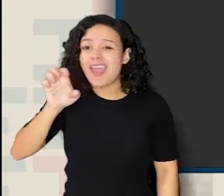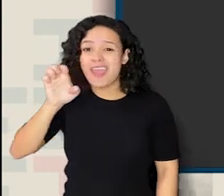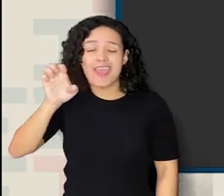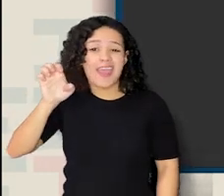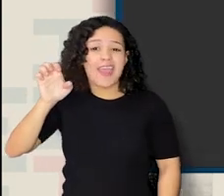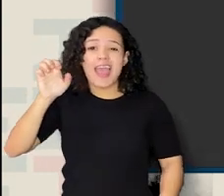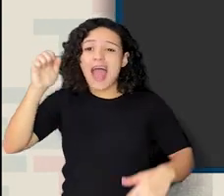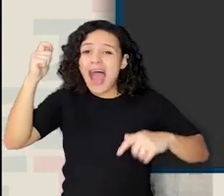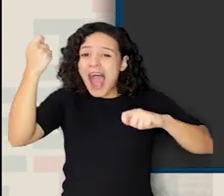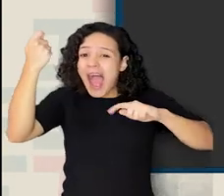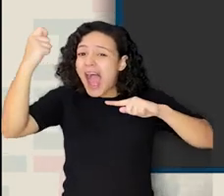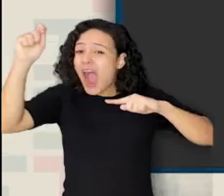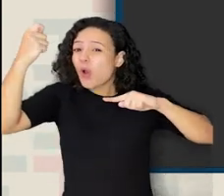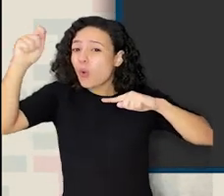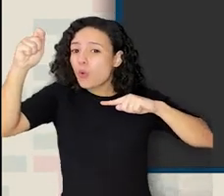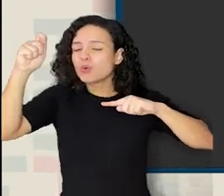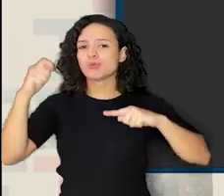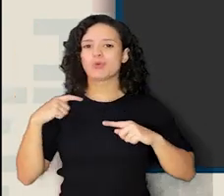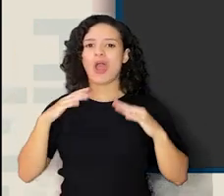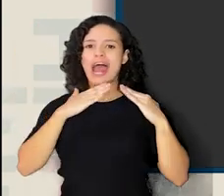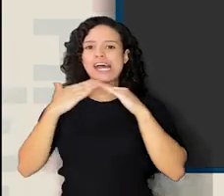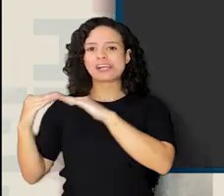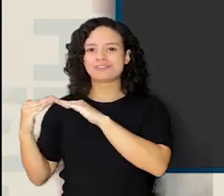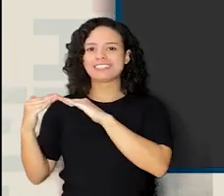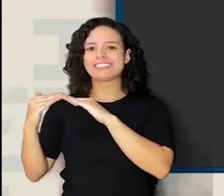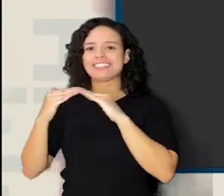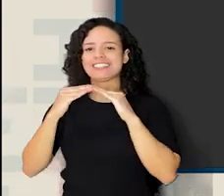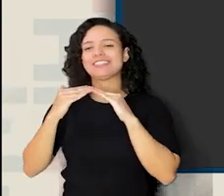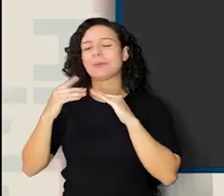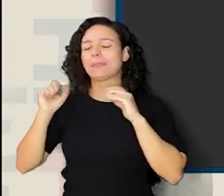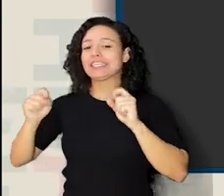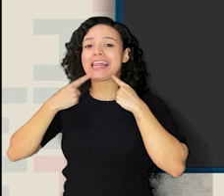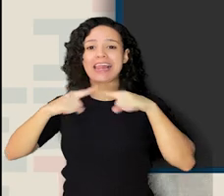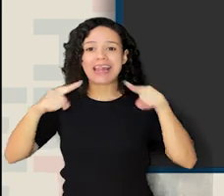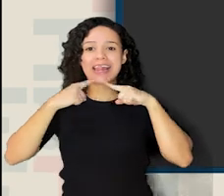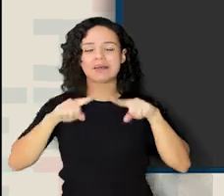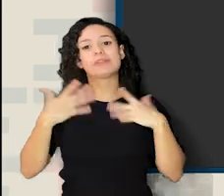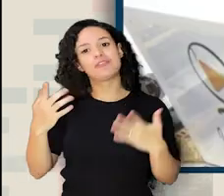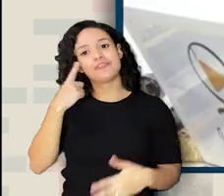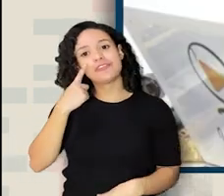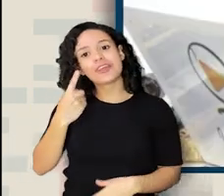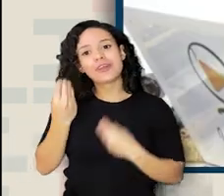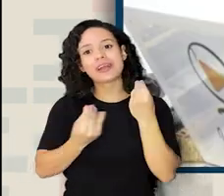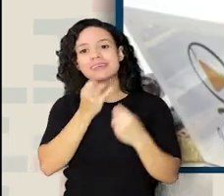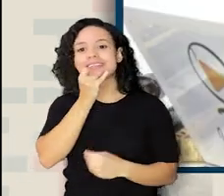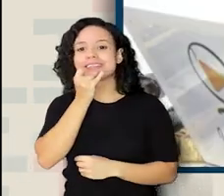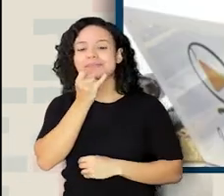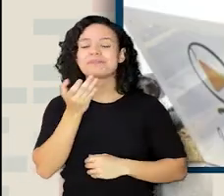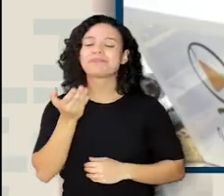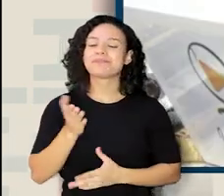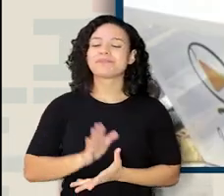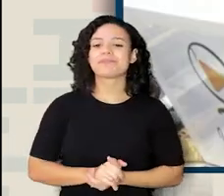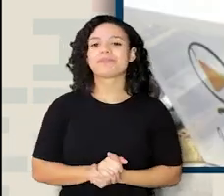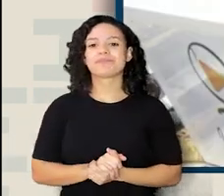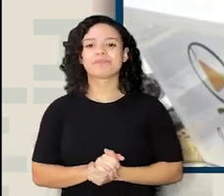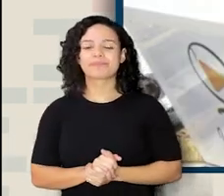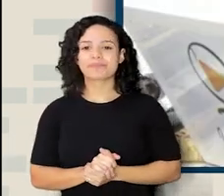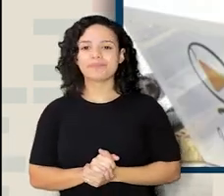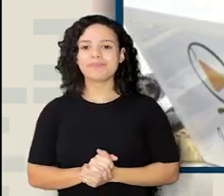Ré agudíssimo, né? Então, os vizinhos podem não gostar. Então,